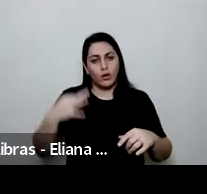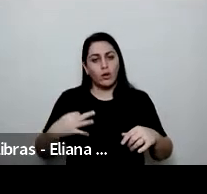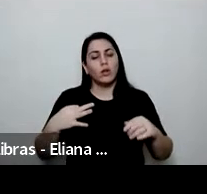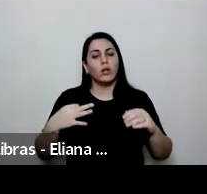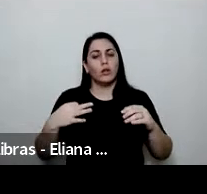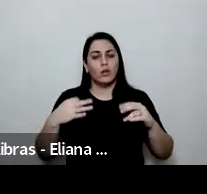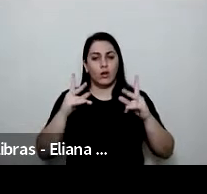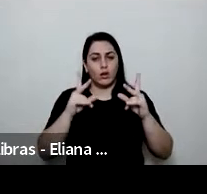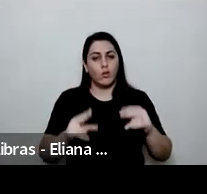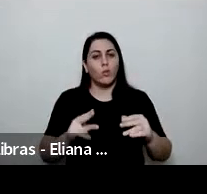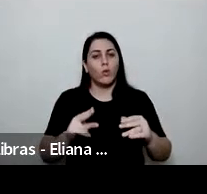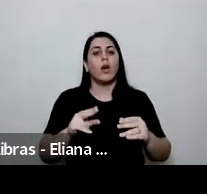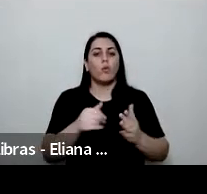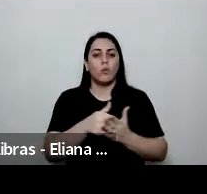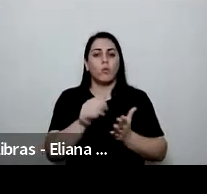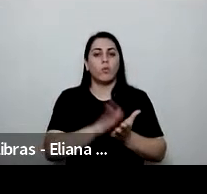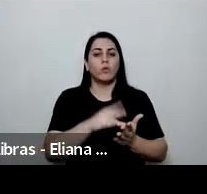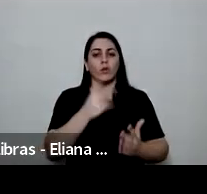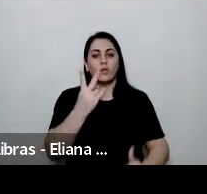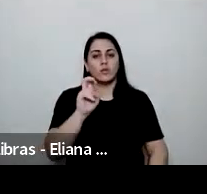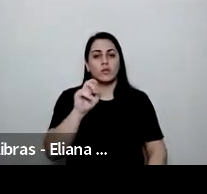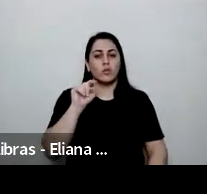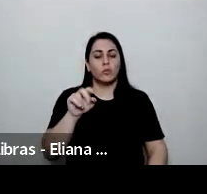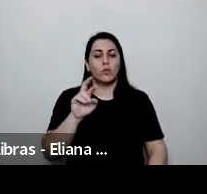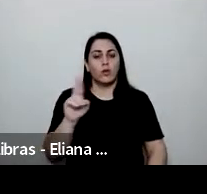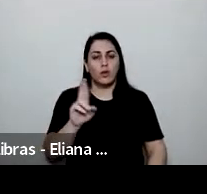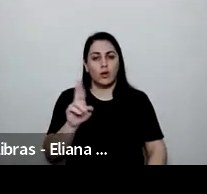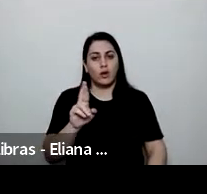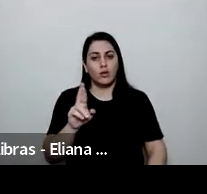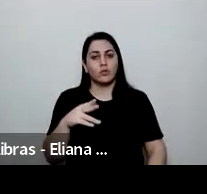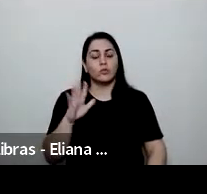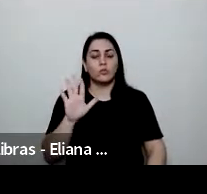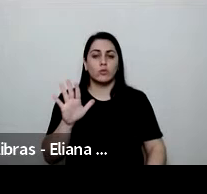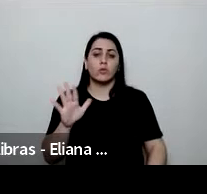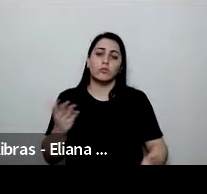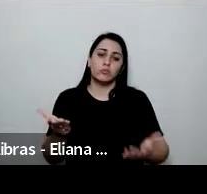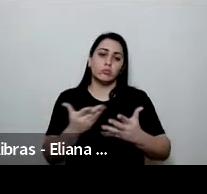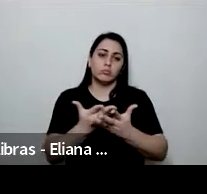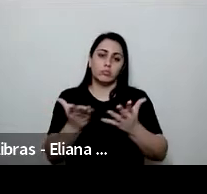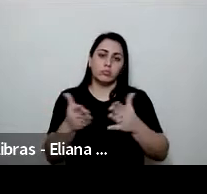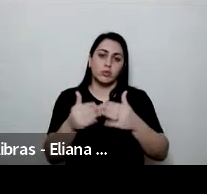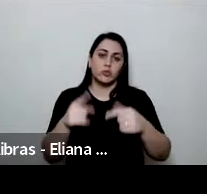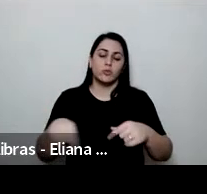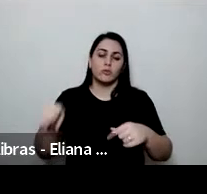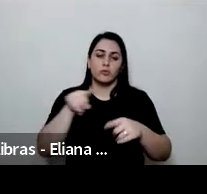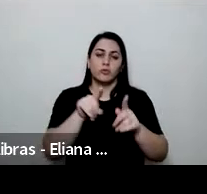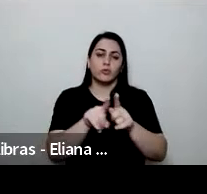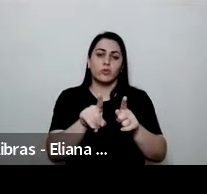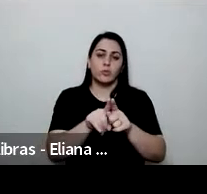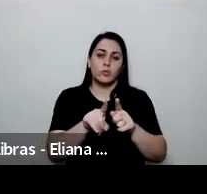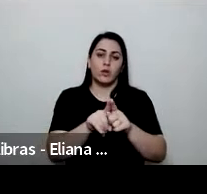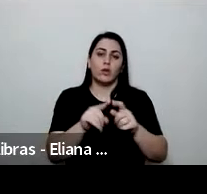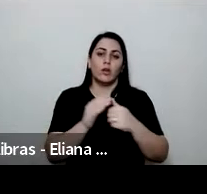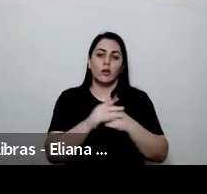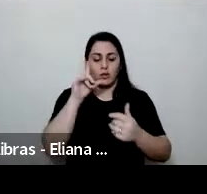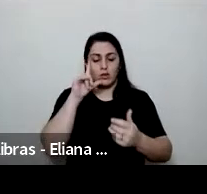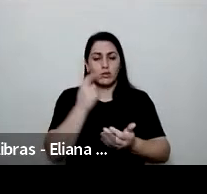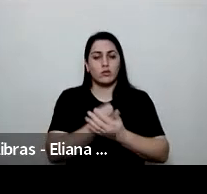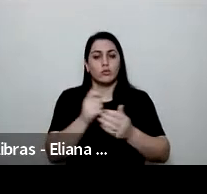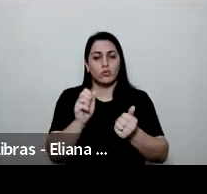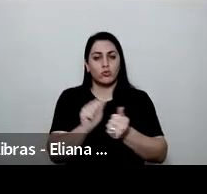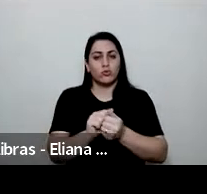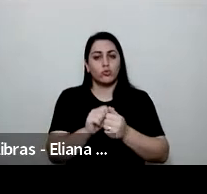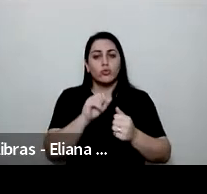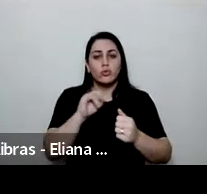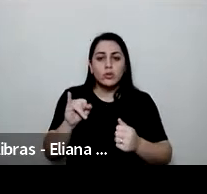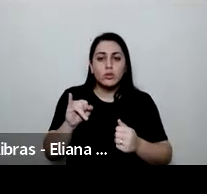fixar essa multa em 25 mais entretanto submeto à apreciação do Pleno para que nós possamos construir essa decisão se